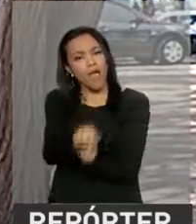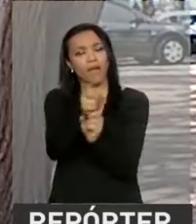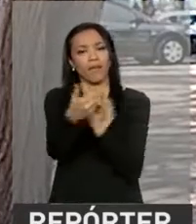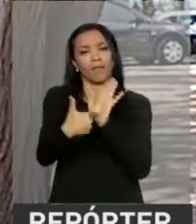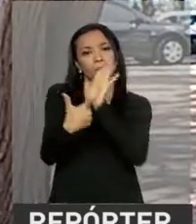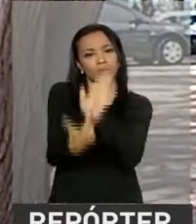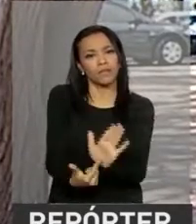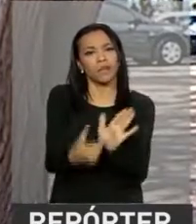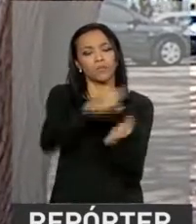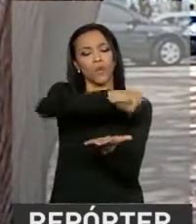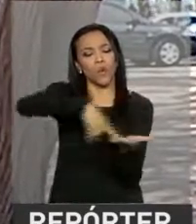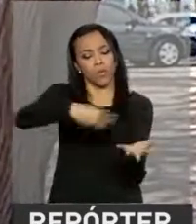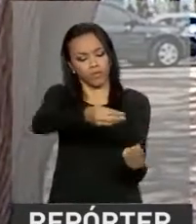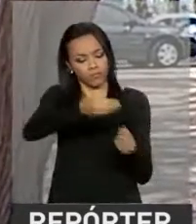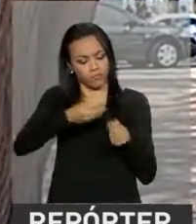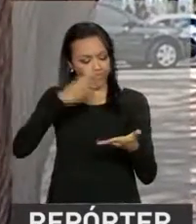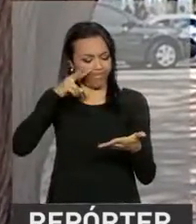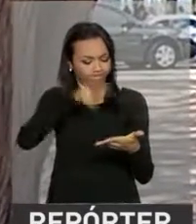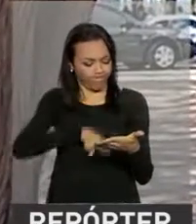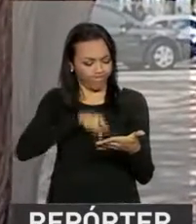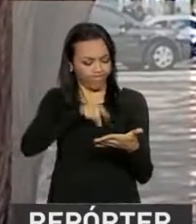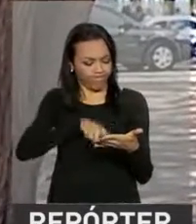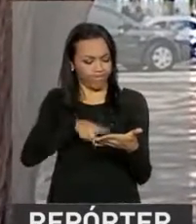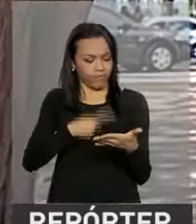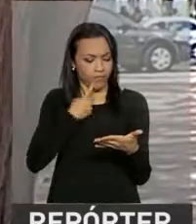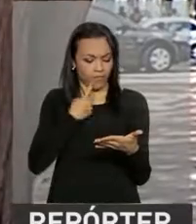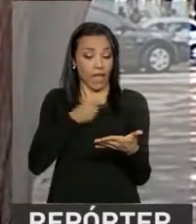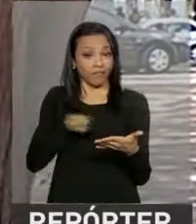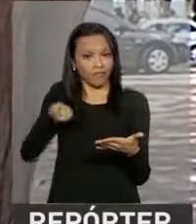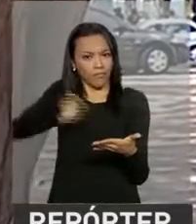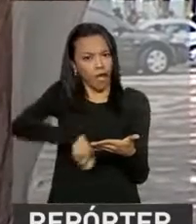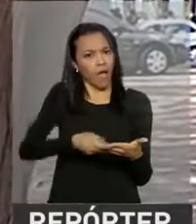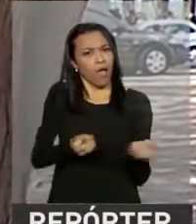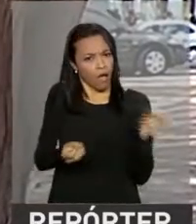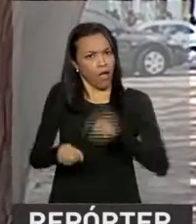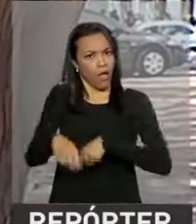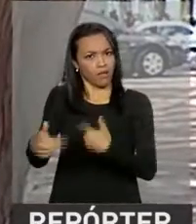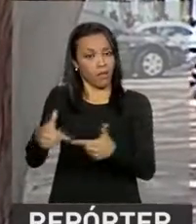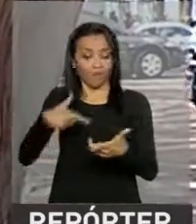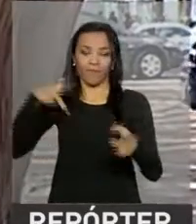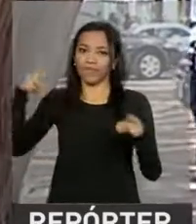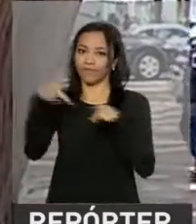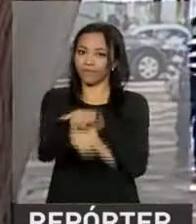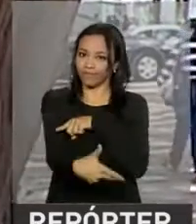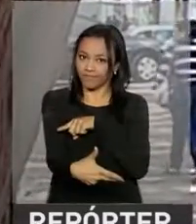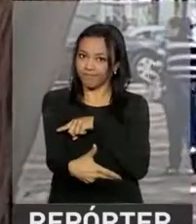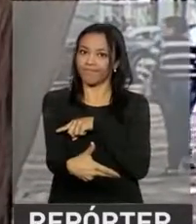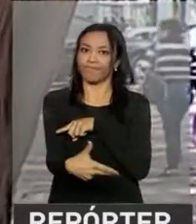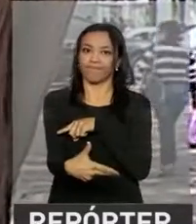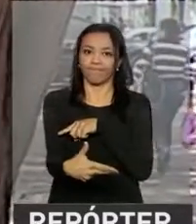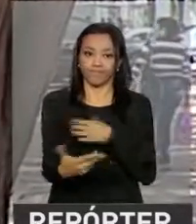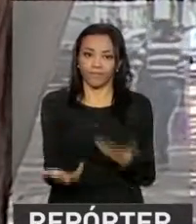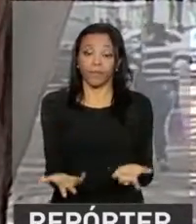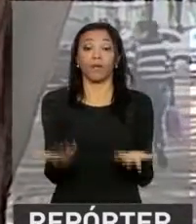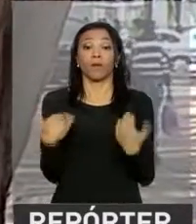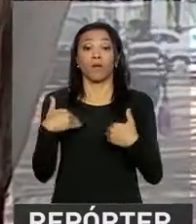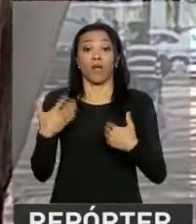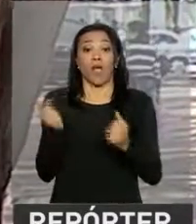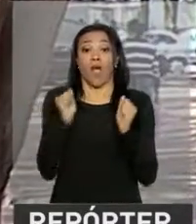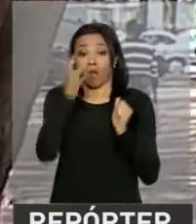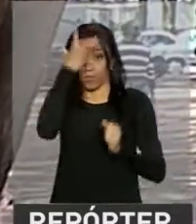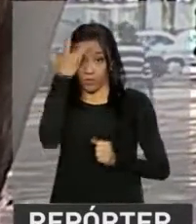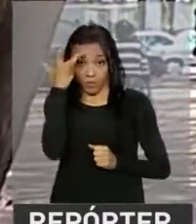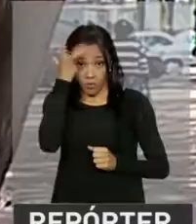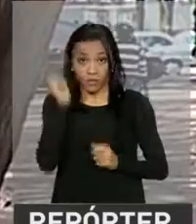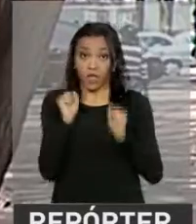pelos beneficiários aqueles que apresentarem capacidade para trabalhar terão os benefícios suspensos tanto os aposentados